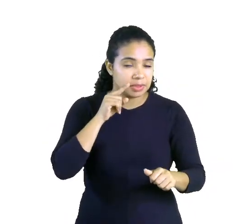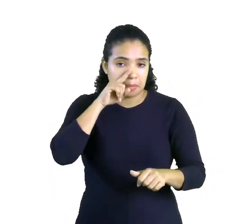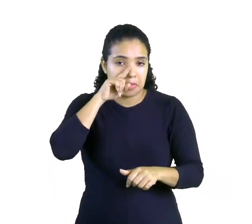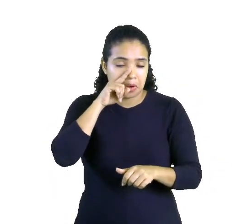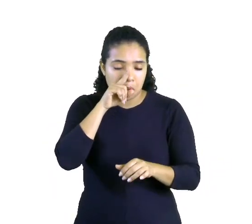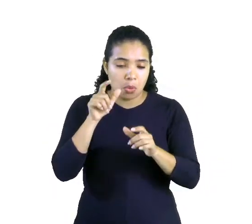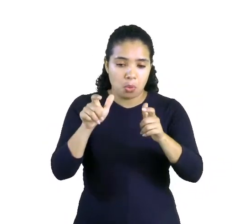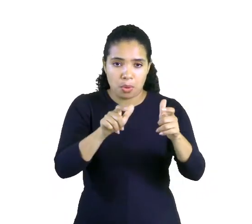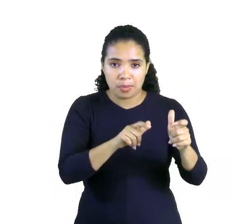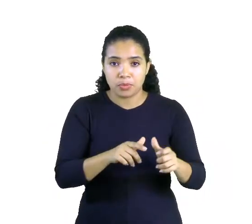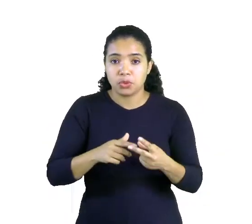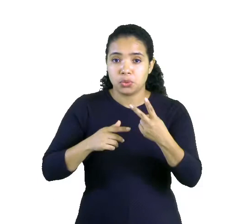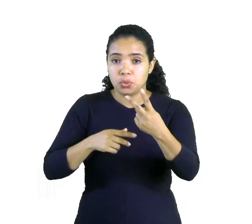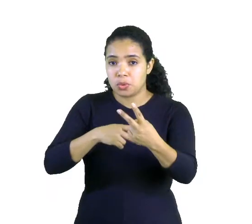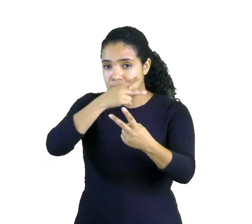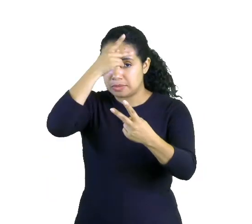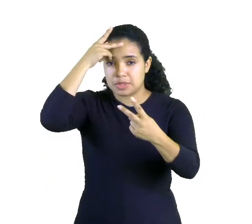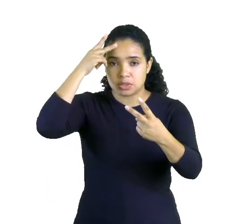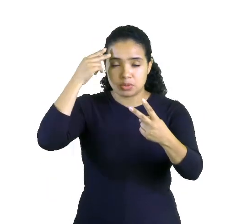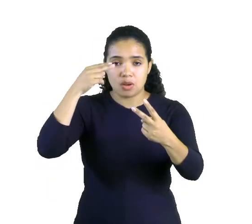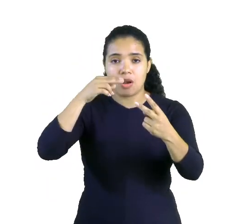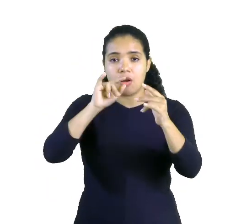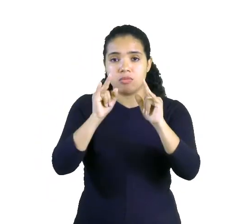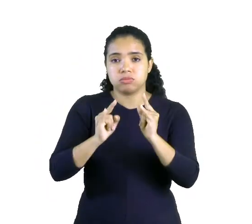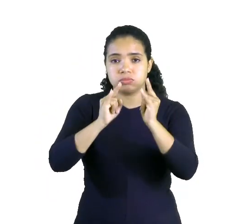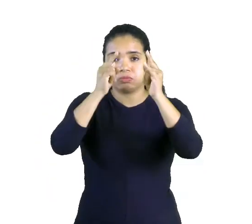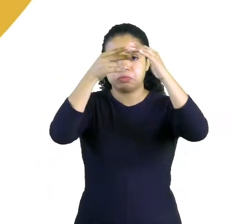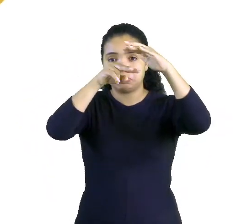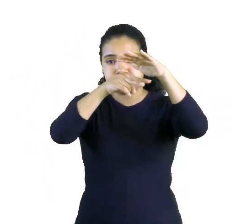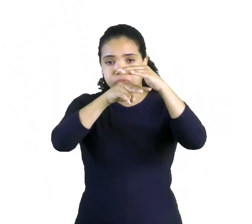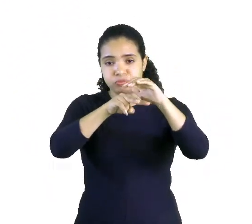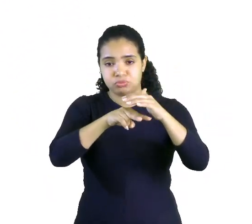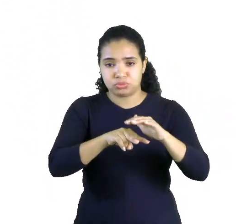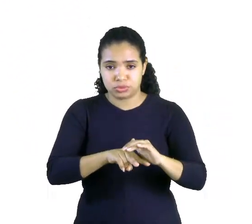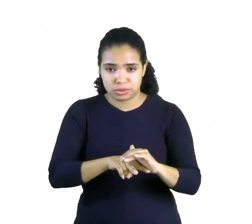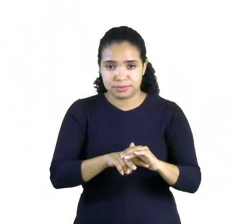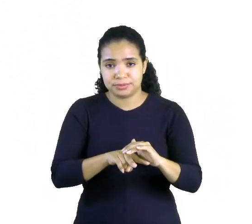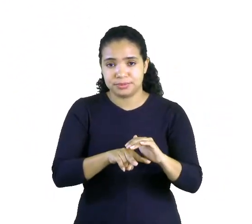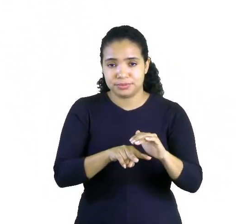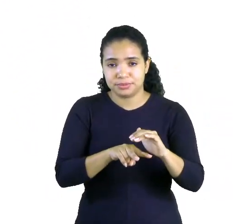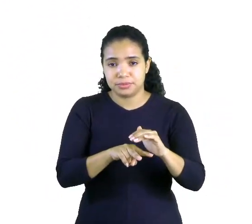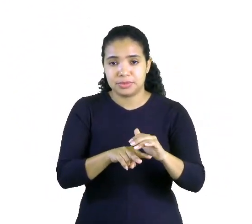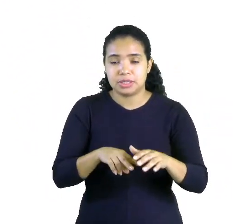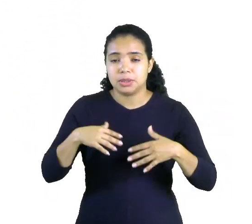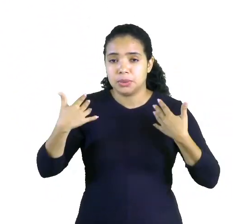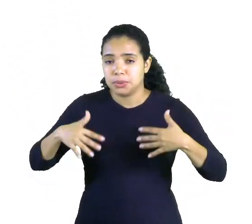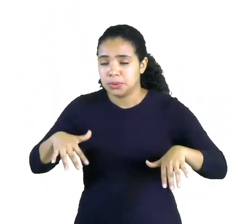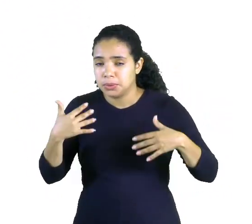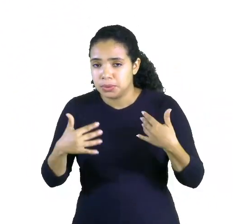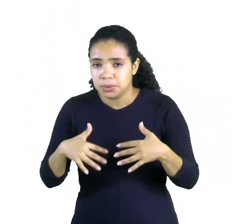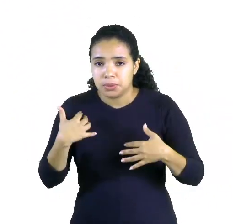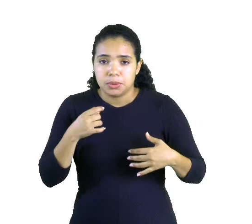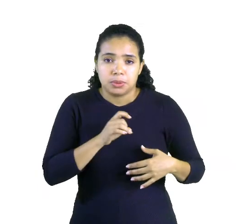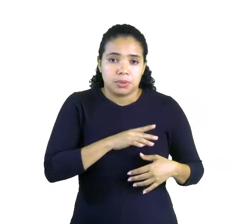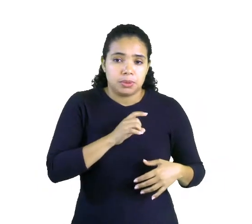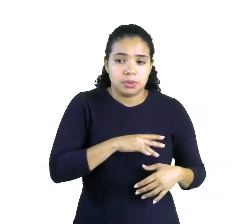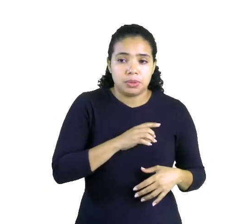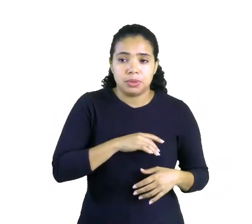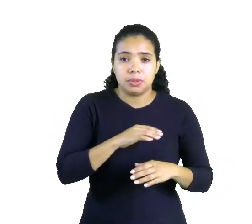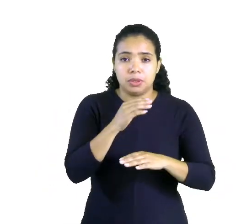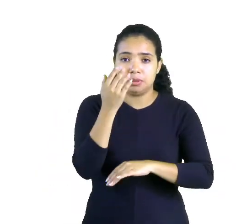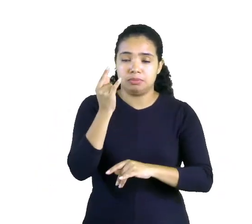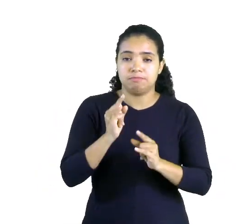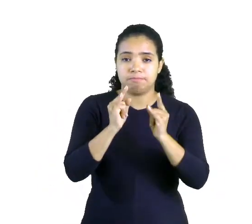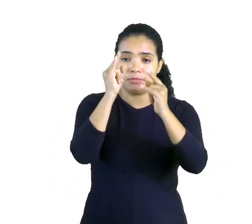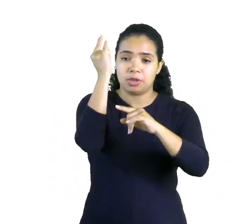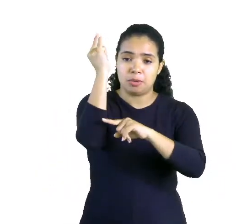que 2 pessoas estariam sob os escombros. Houve pânico assim que os estalos foram